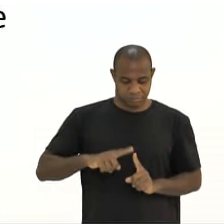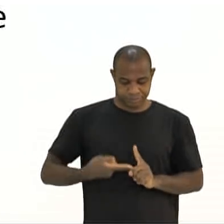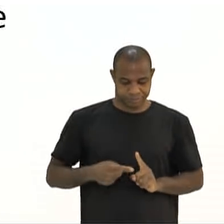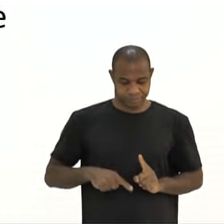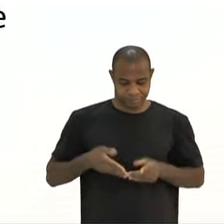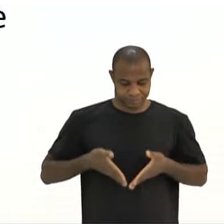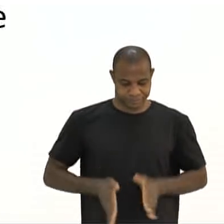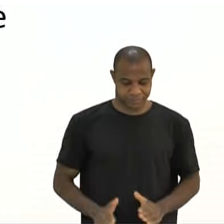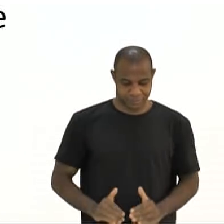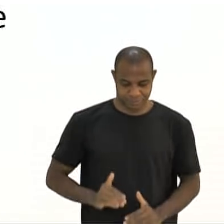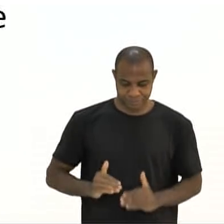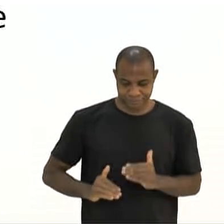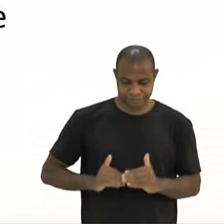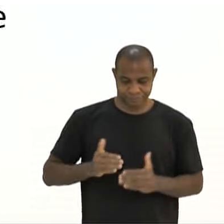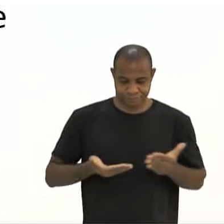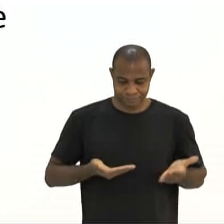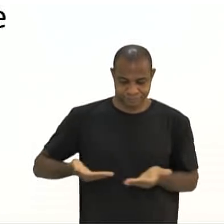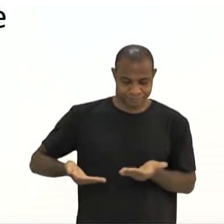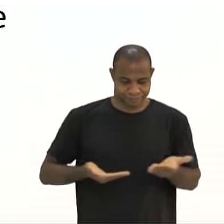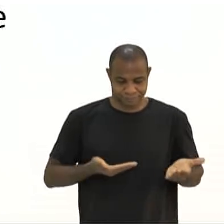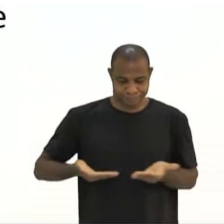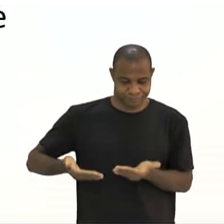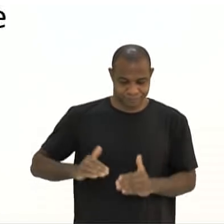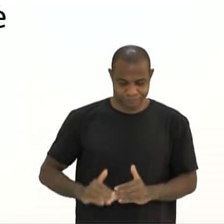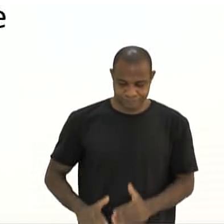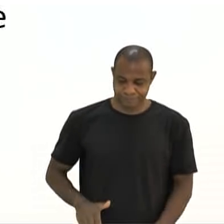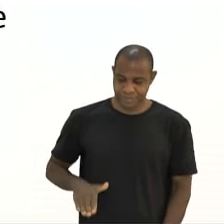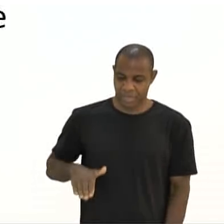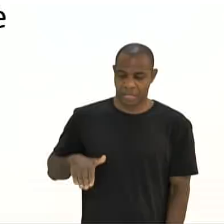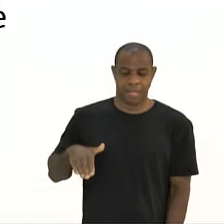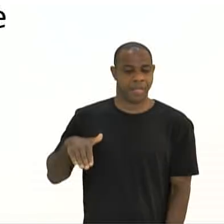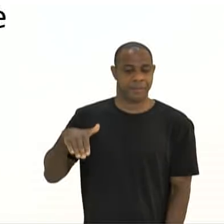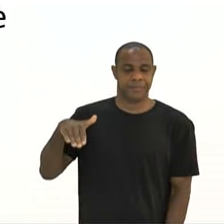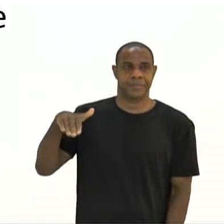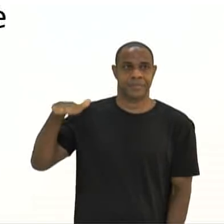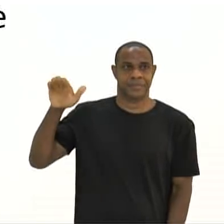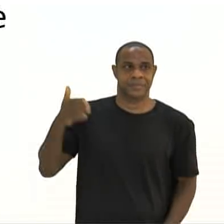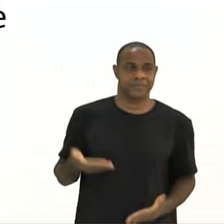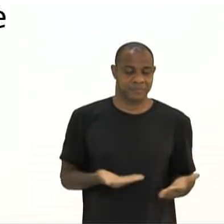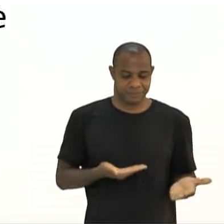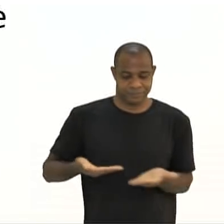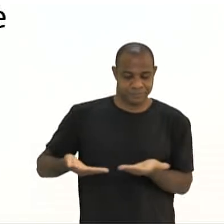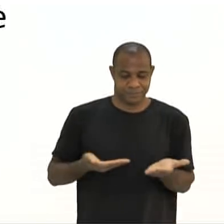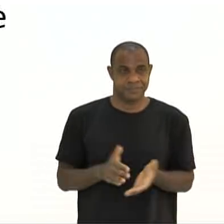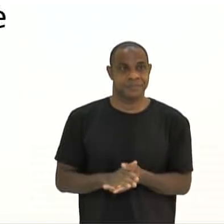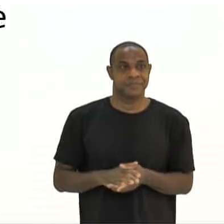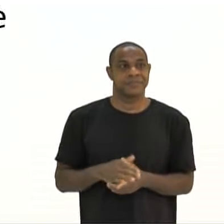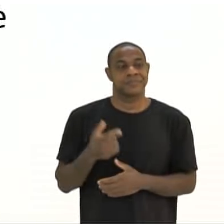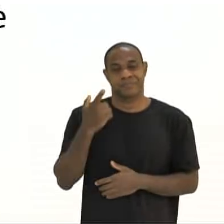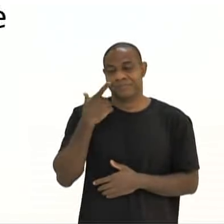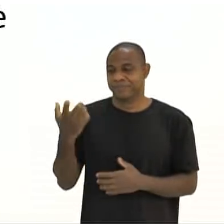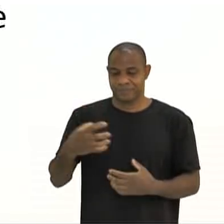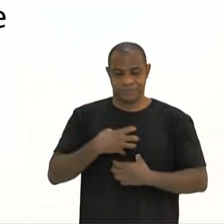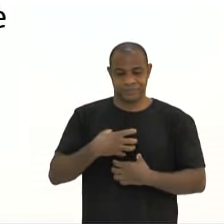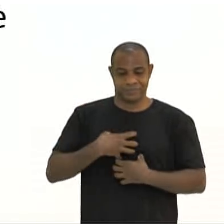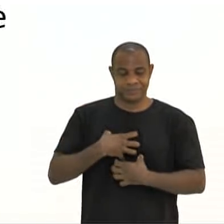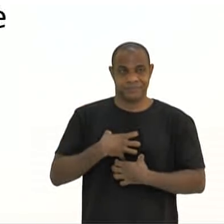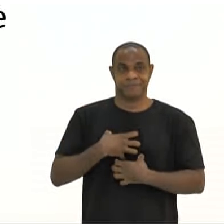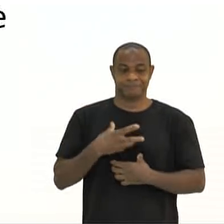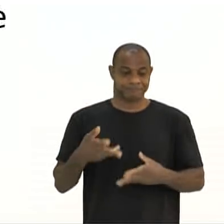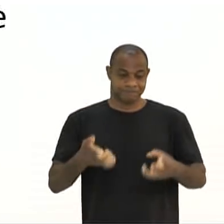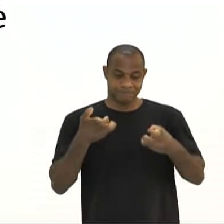mãe. Assim que a pequena bebê é segurada no colo, vemos nascer também seu primeiro sentimento, a